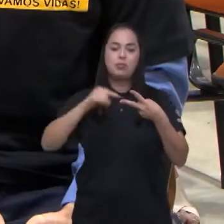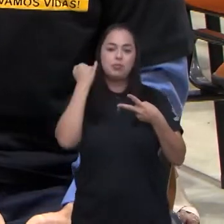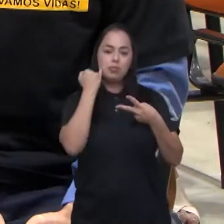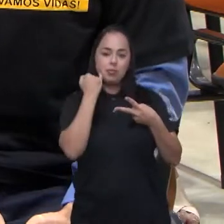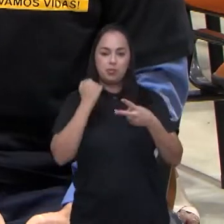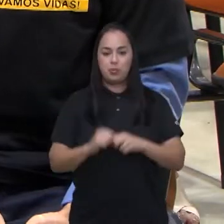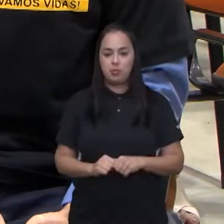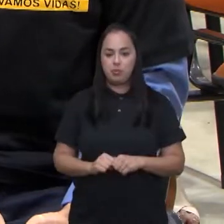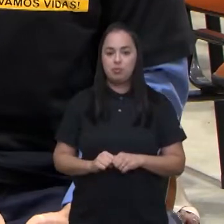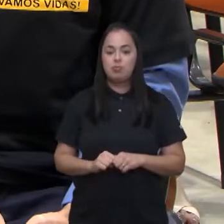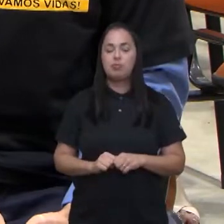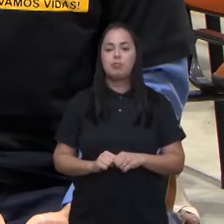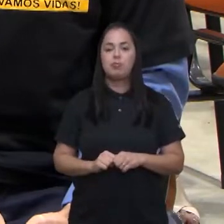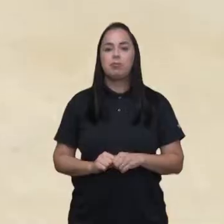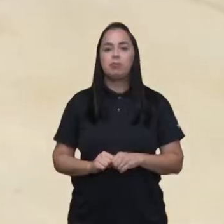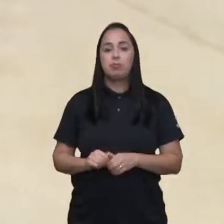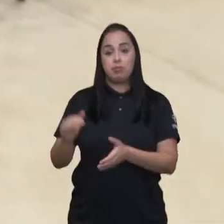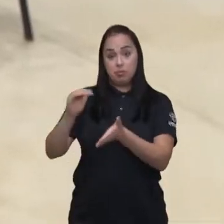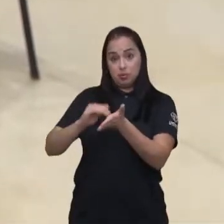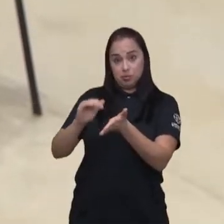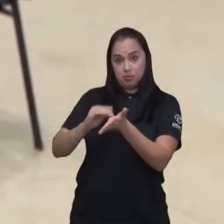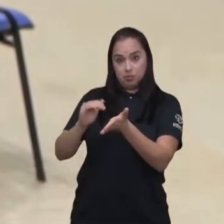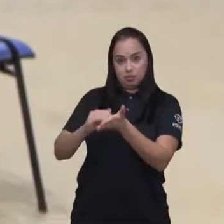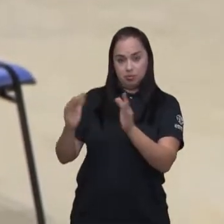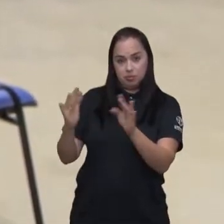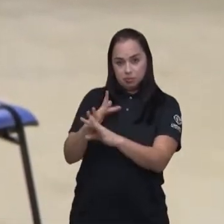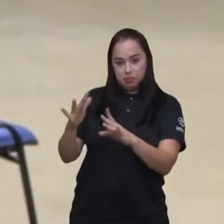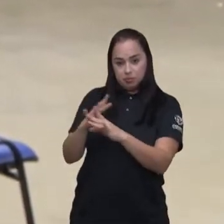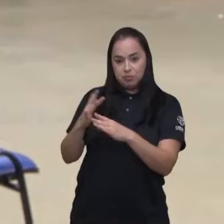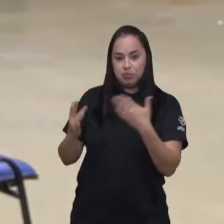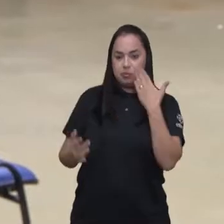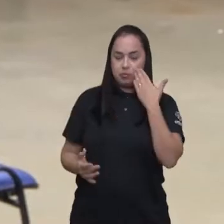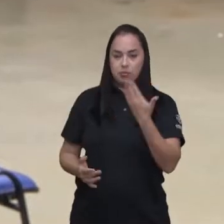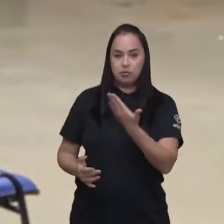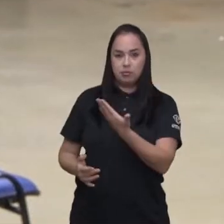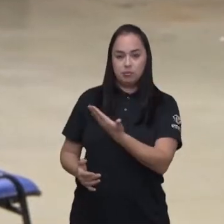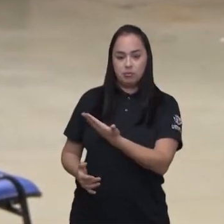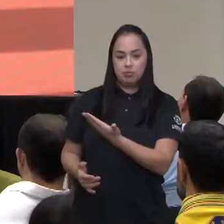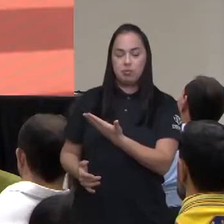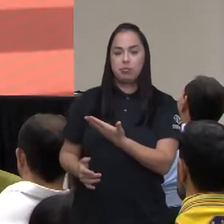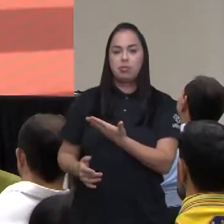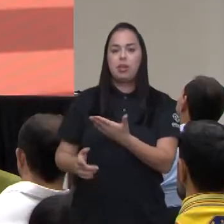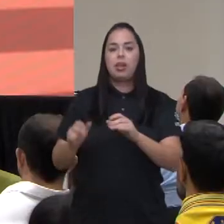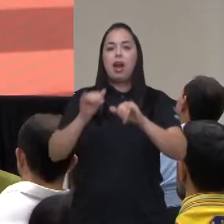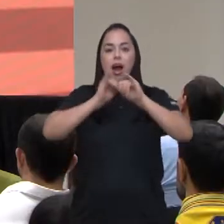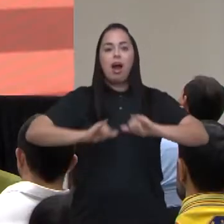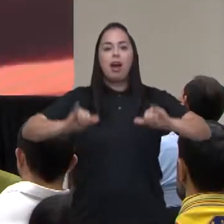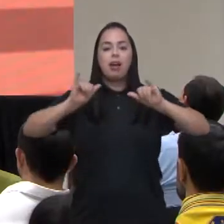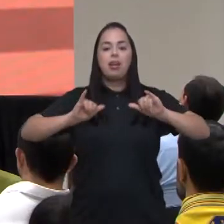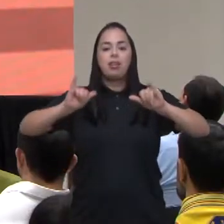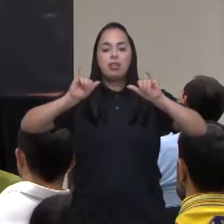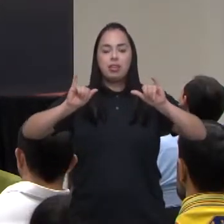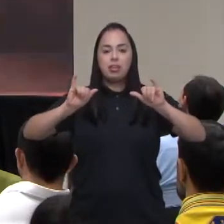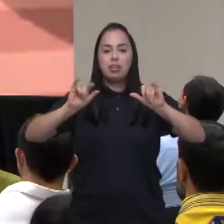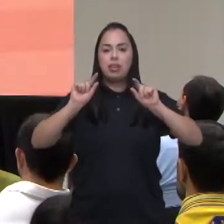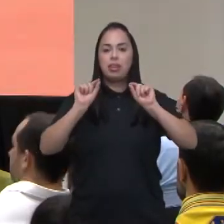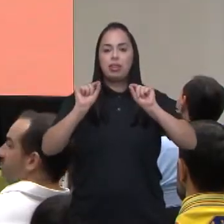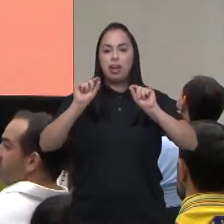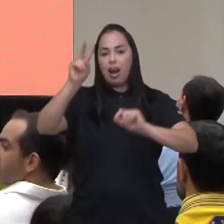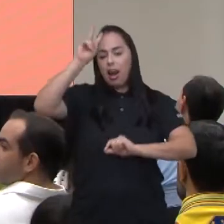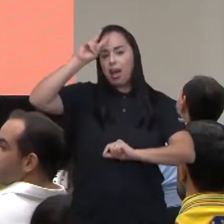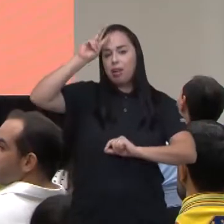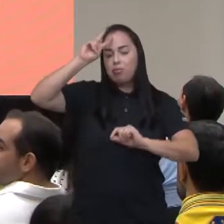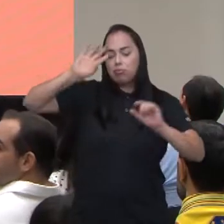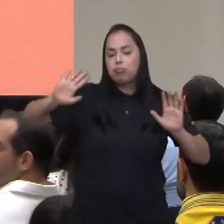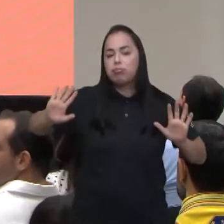cobertinha da padaria e Zé Luís para o secretário-adjunto de mobilidade urbana aqui e serve como reforço